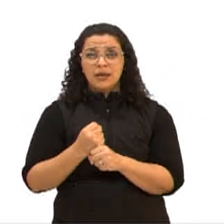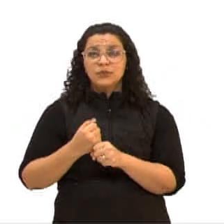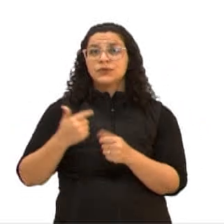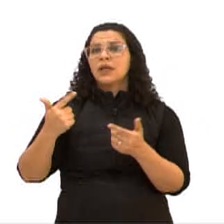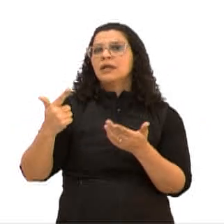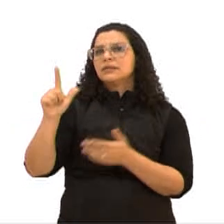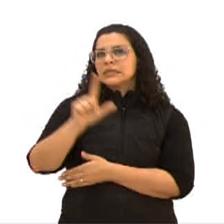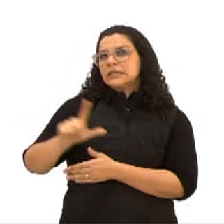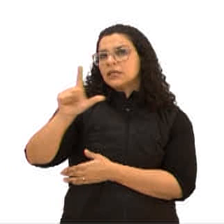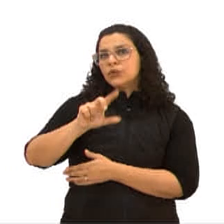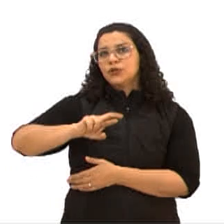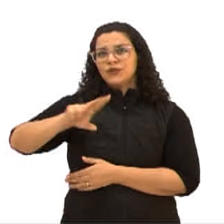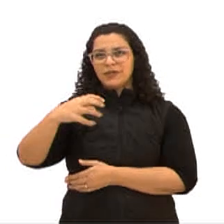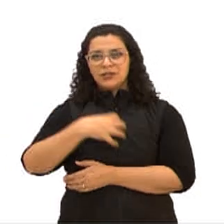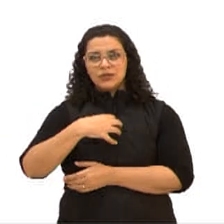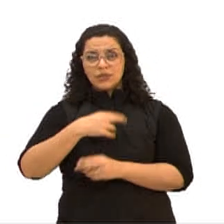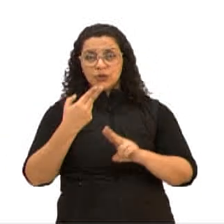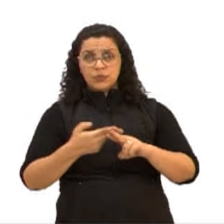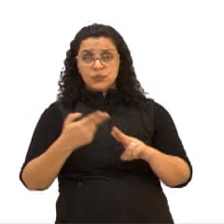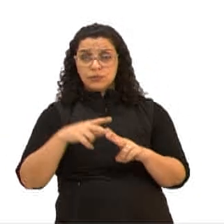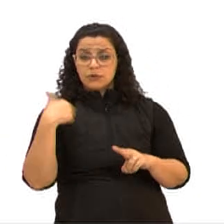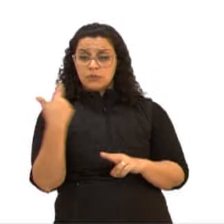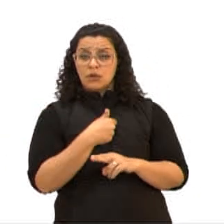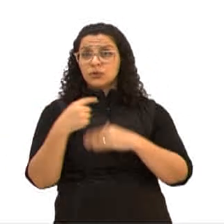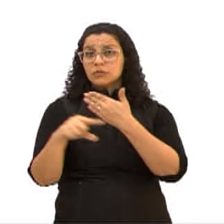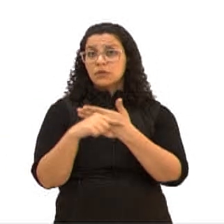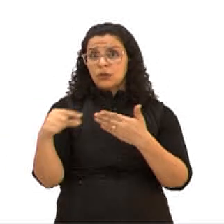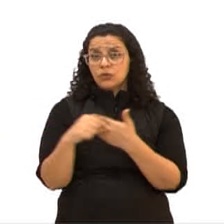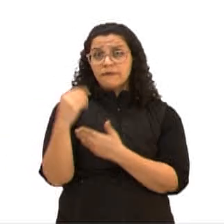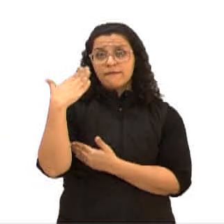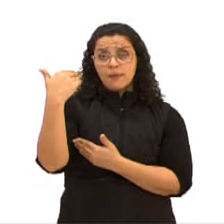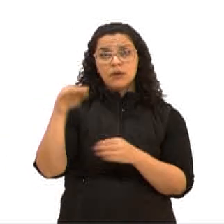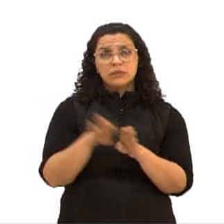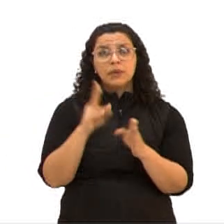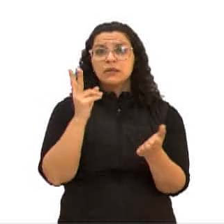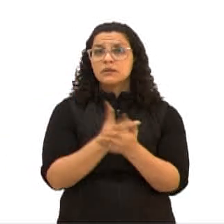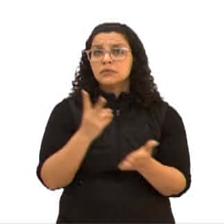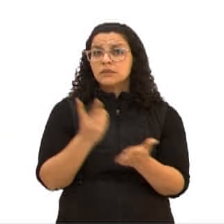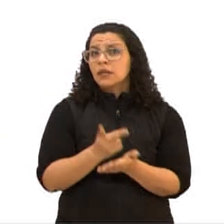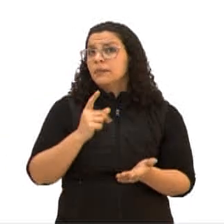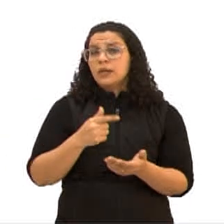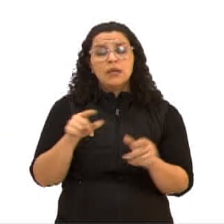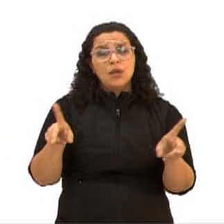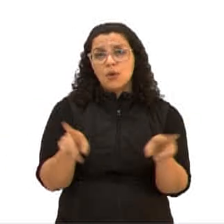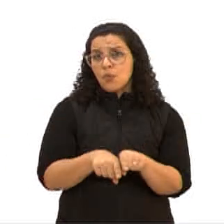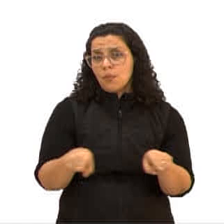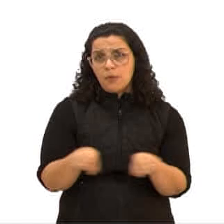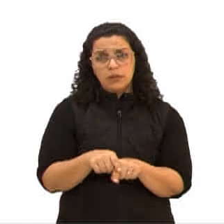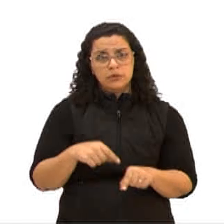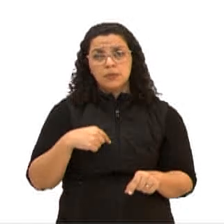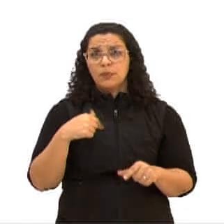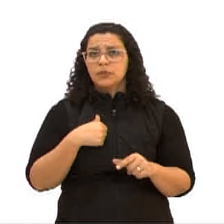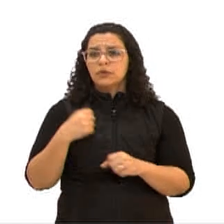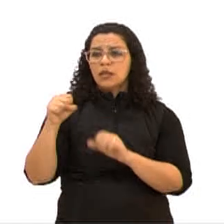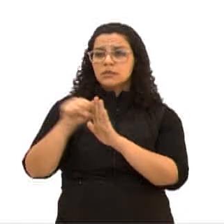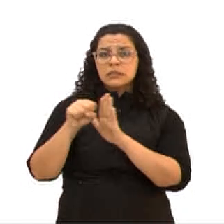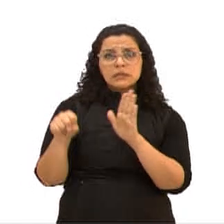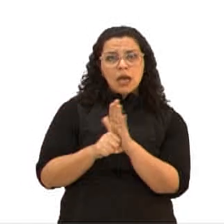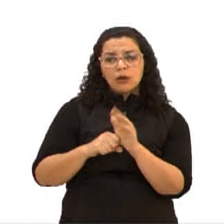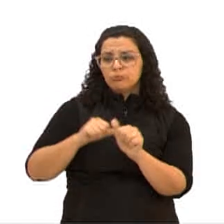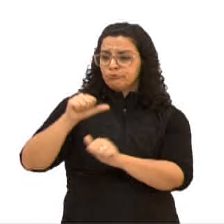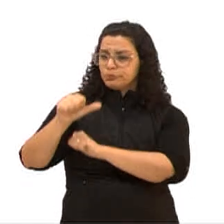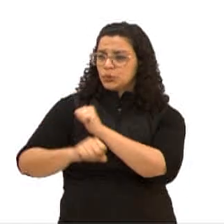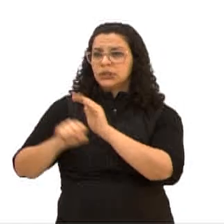são completamente diferentes, os nossos grandes autores serão sempre os nossos grandes autores. Entra século e